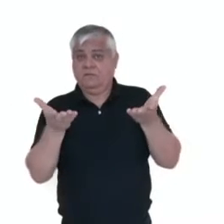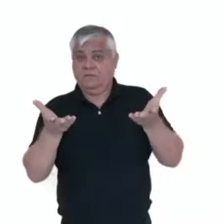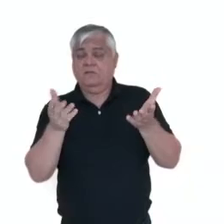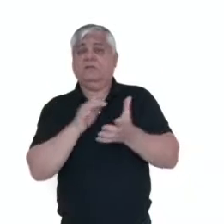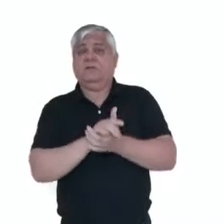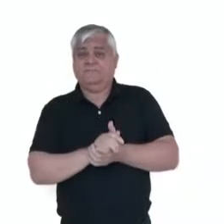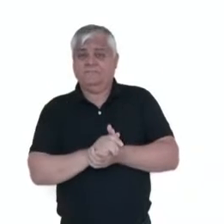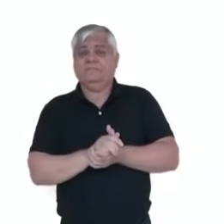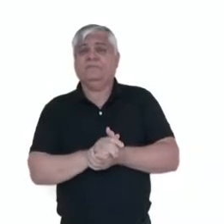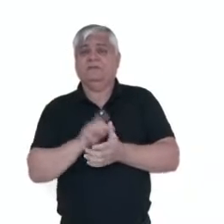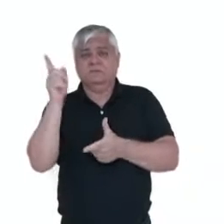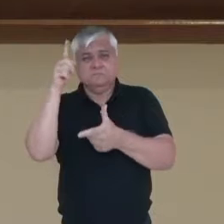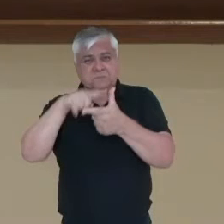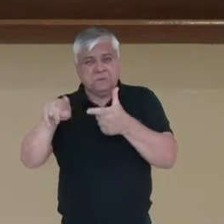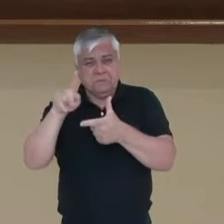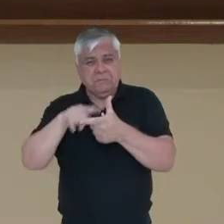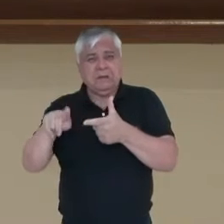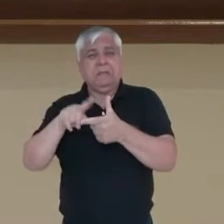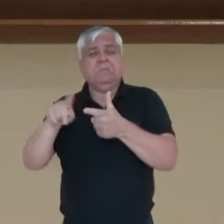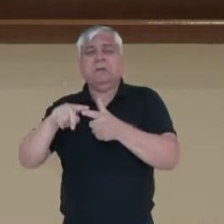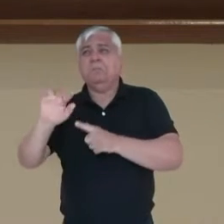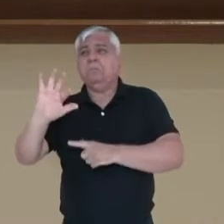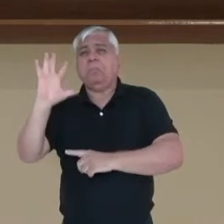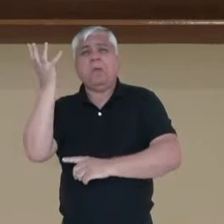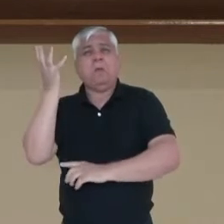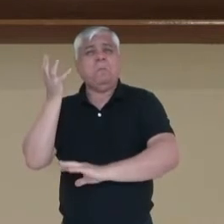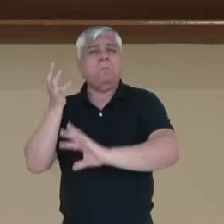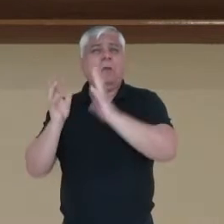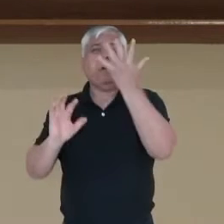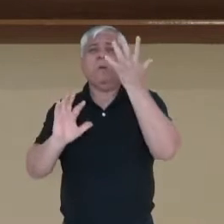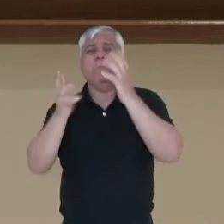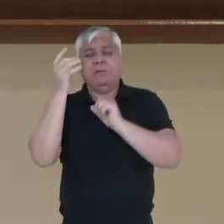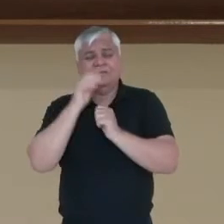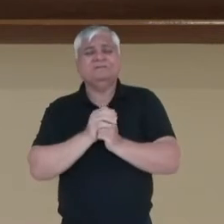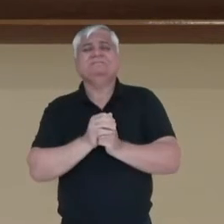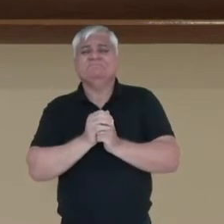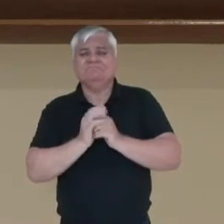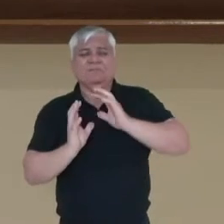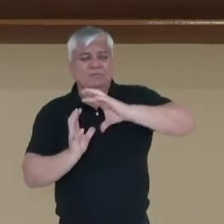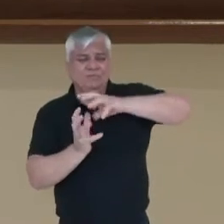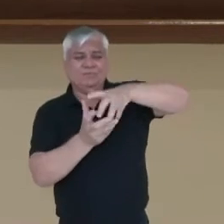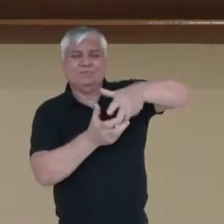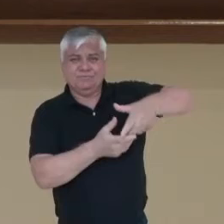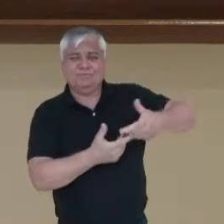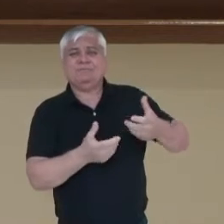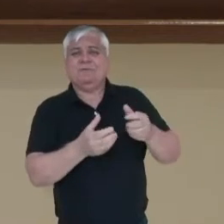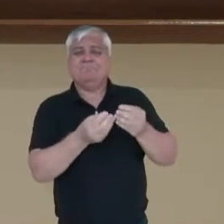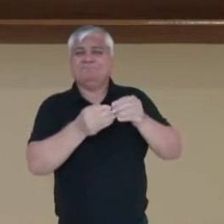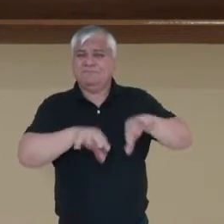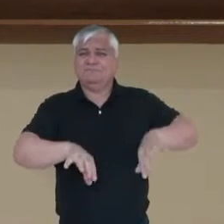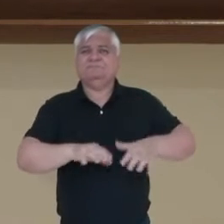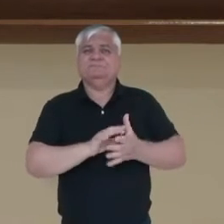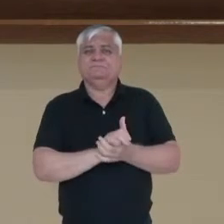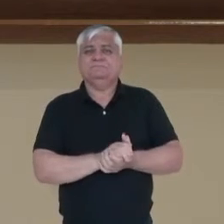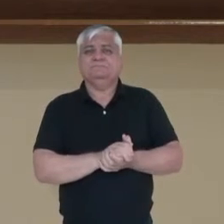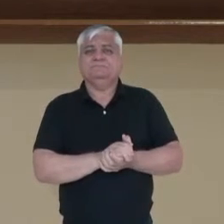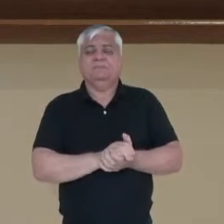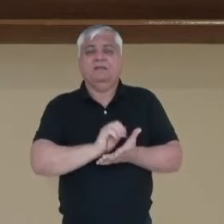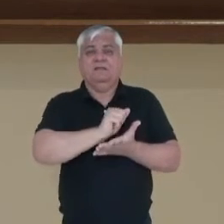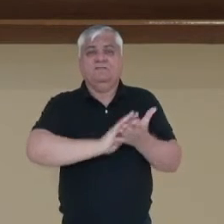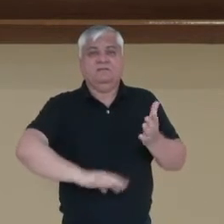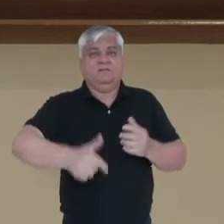Atualmente, estes desastres climáticos afetam muito o meio em que vivemos. A